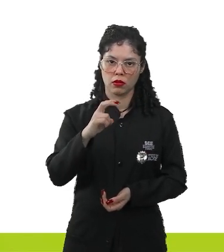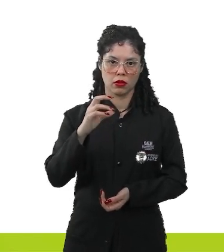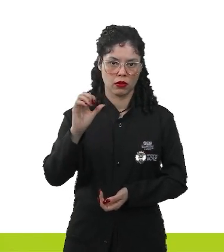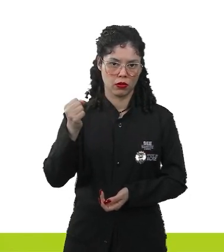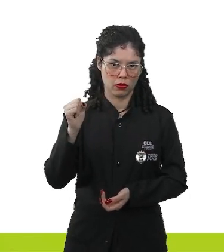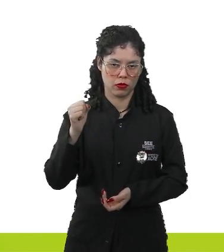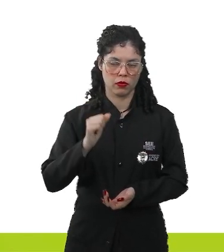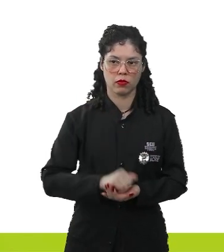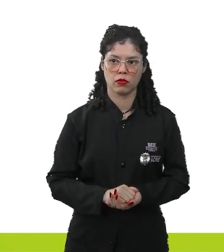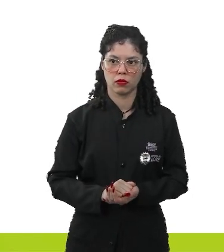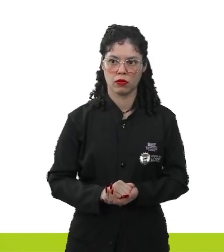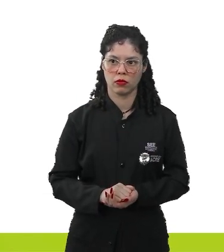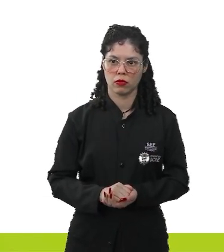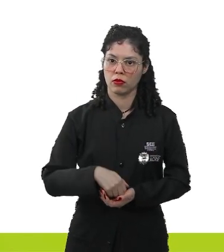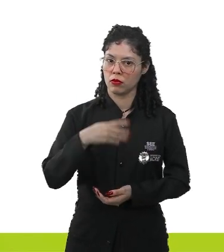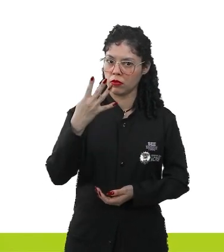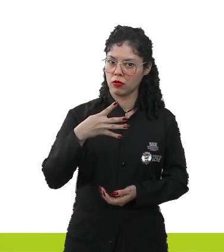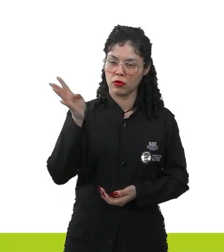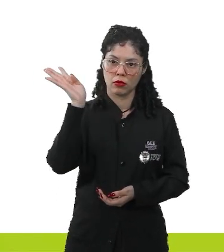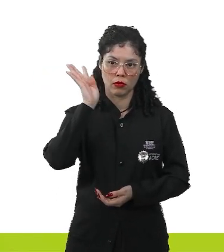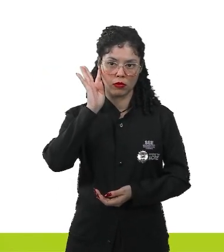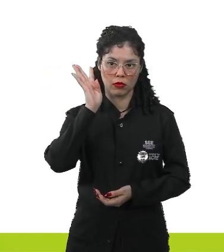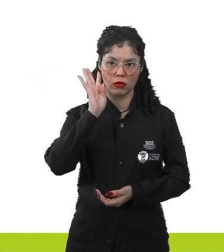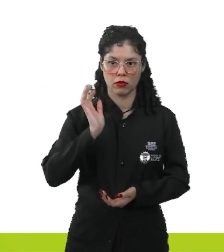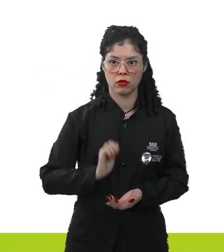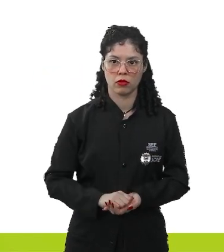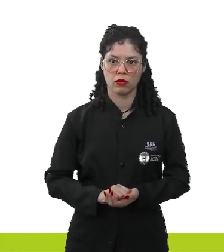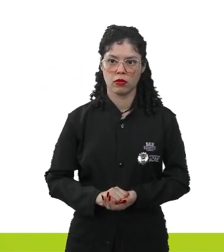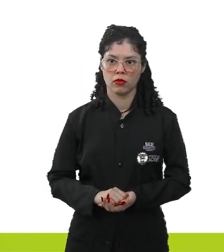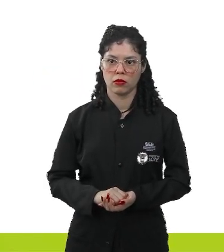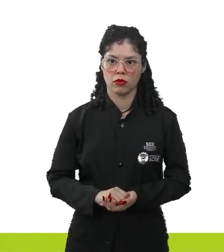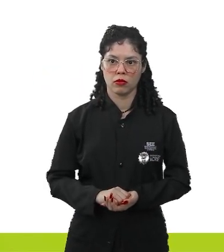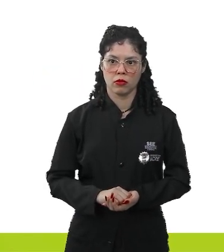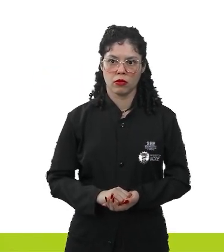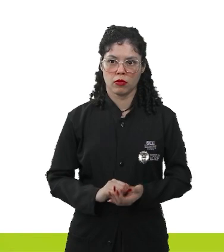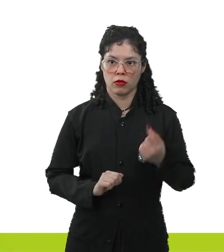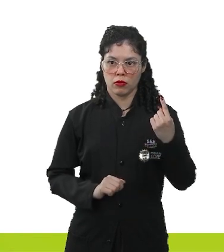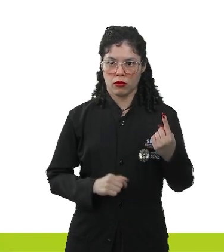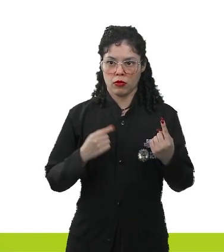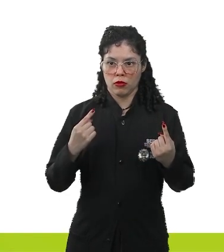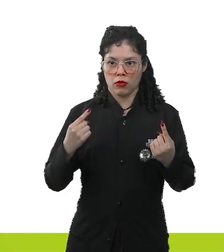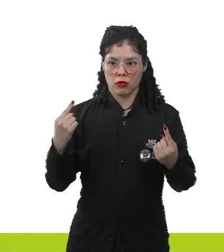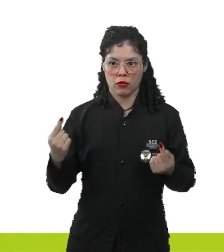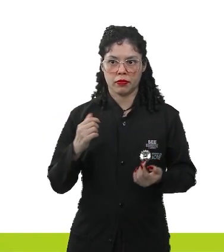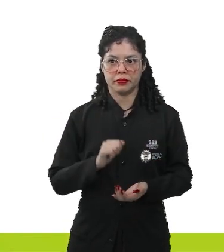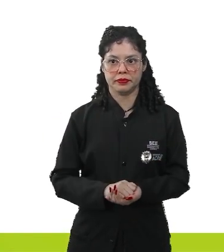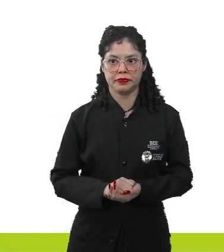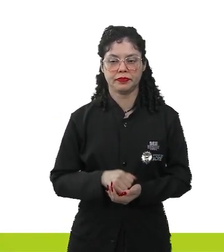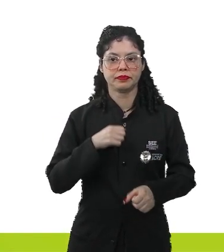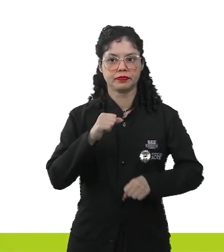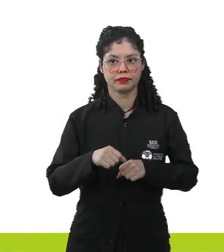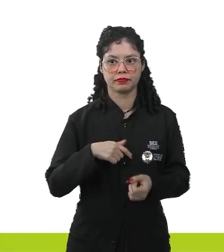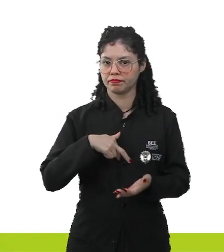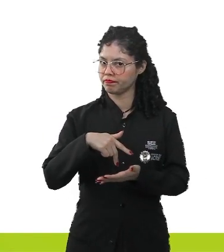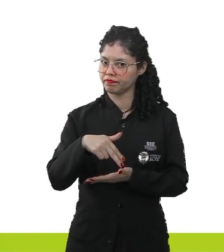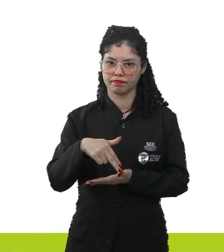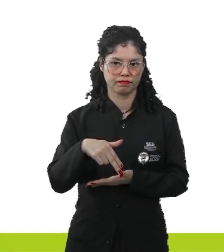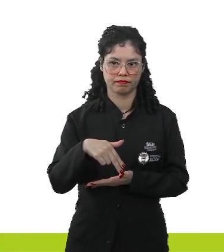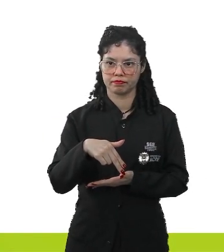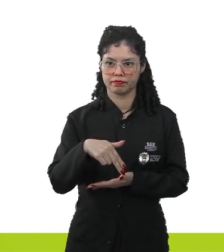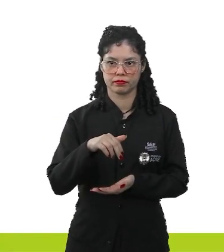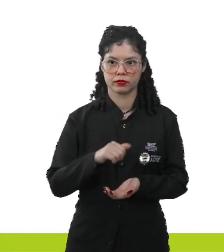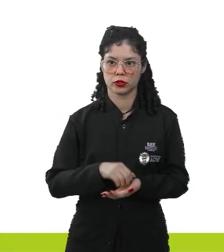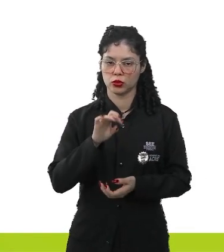1.558. Na quarta-feira, é 1 por 1, pessoal. Não caminha,